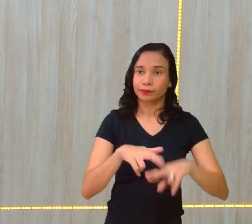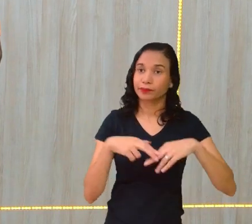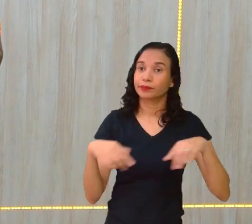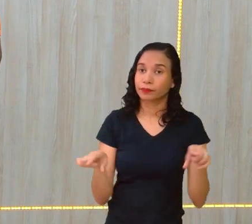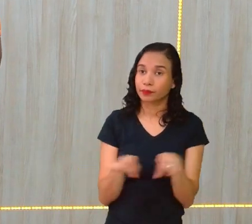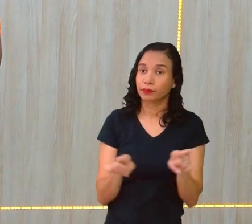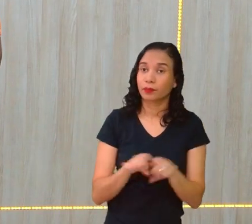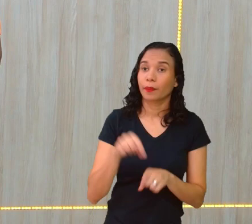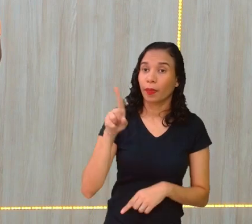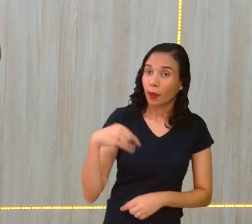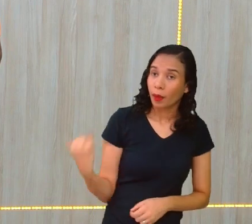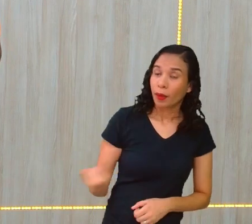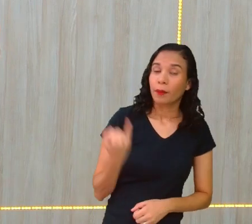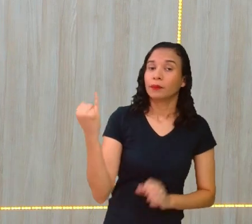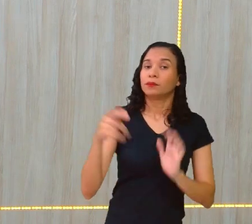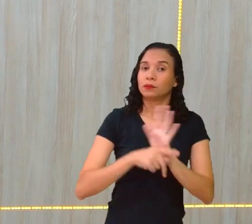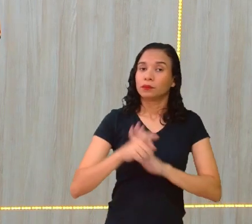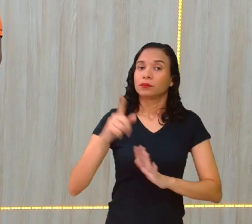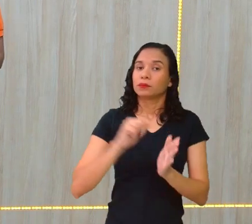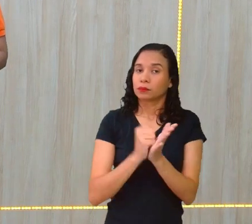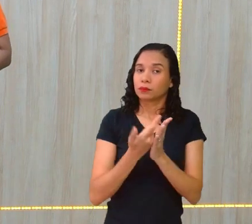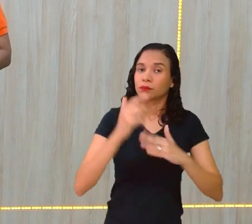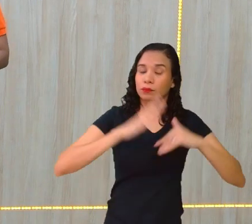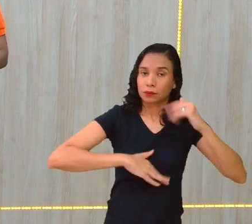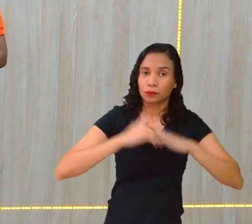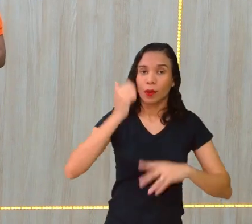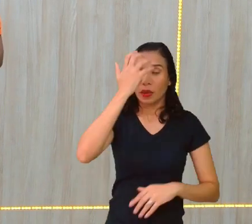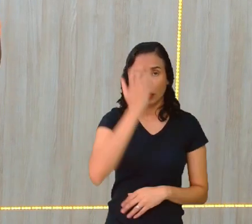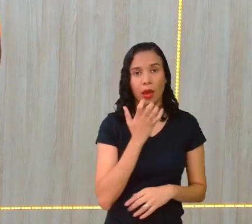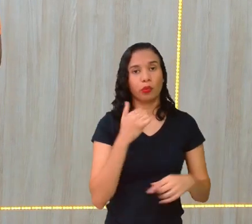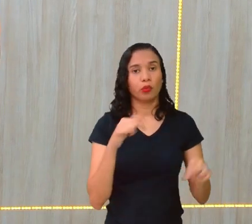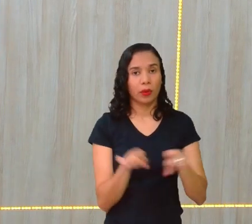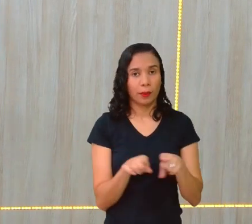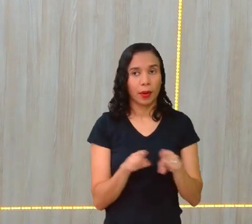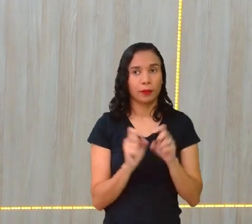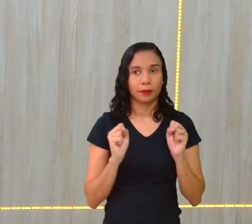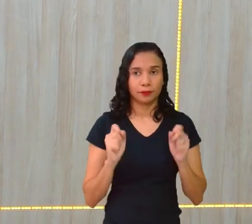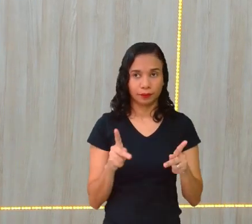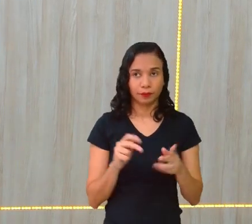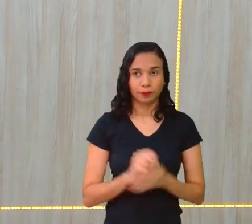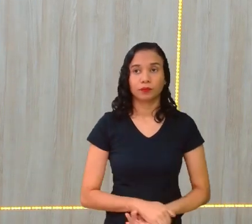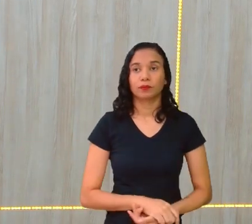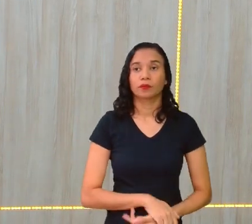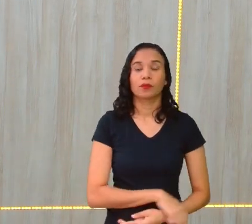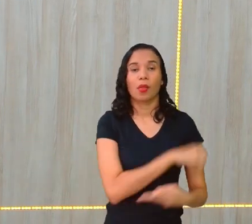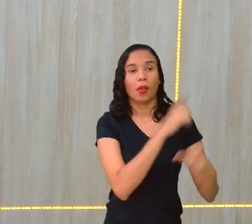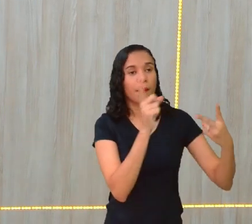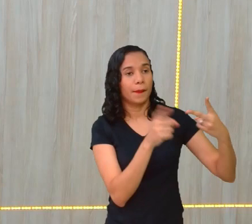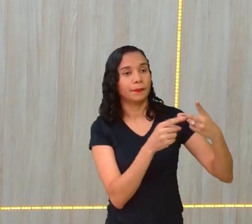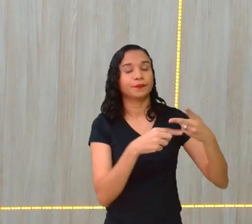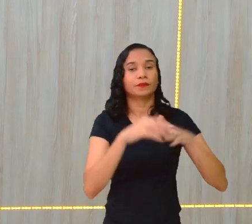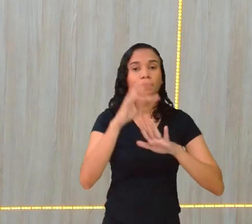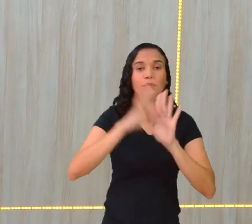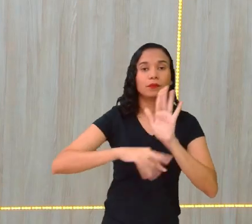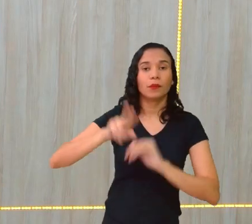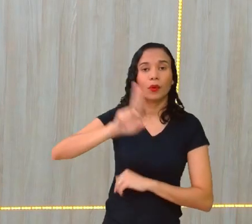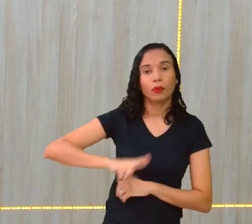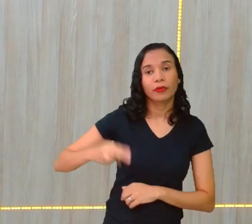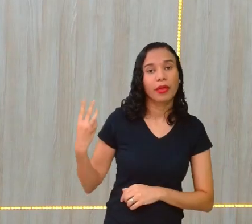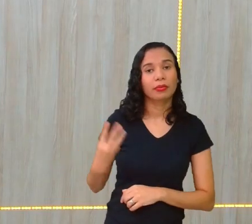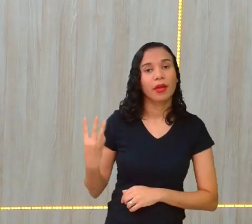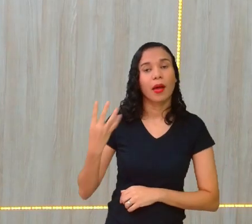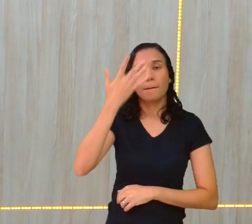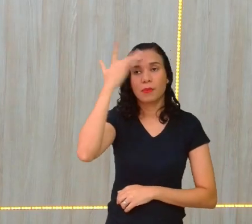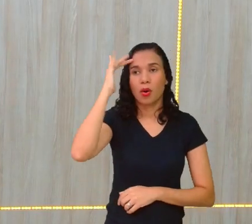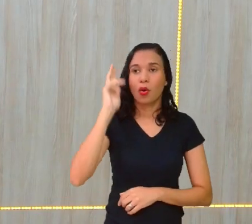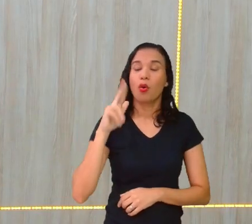importante para um jornalismo sério e para uma notícia séria também, tá certo? A gente tem textos em terceira pessoa, ou que a